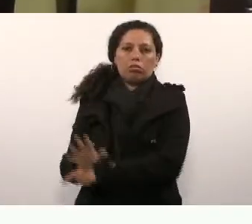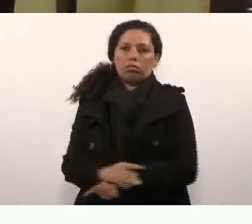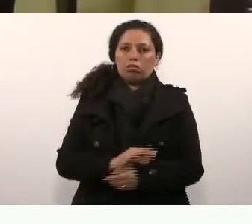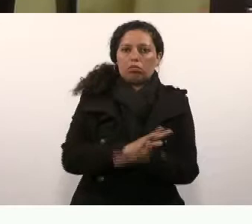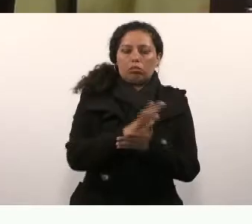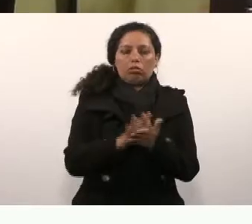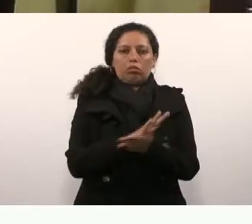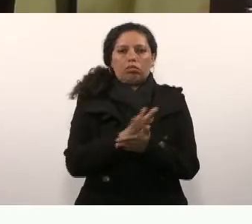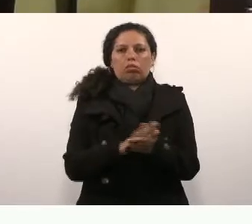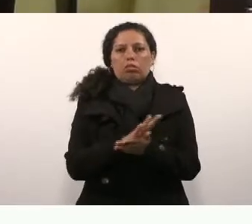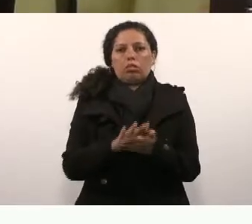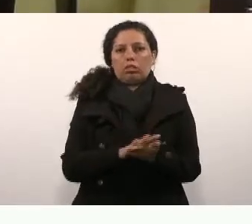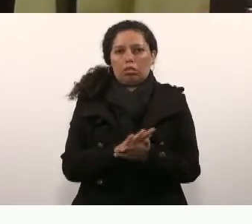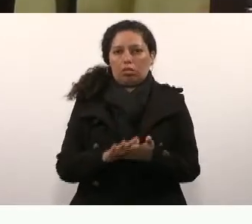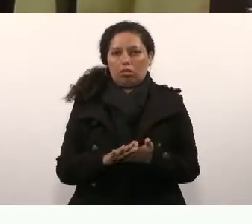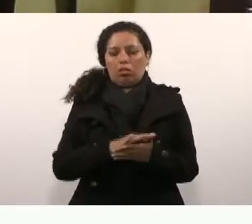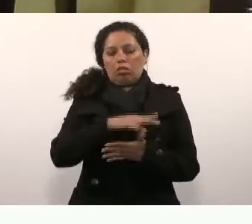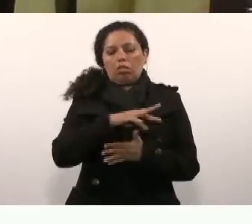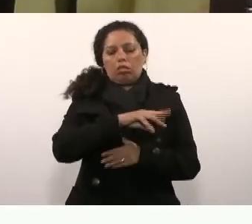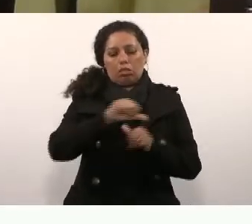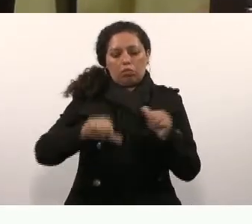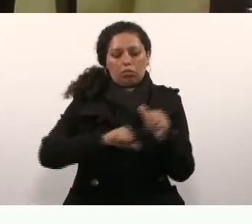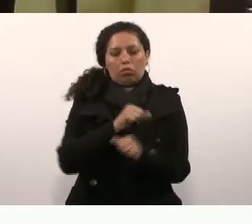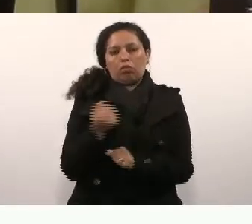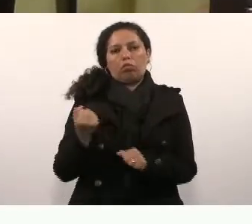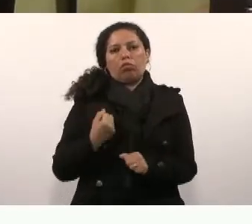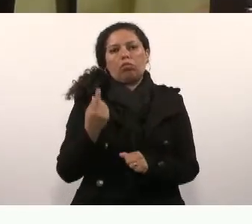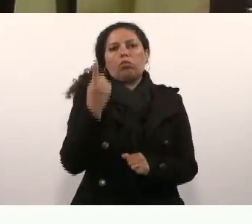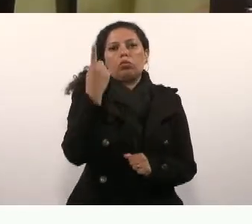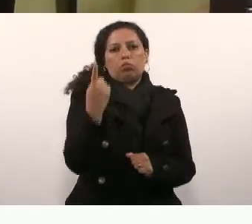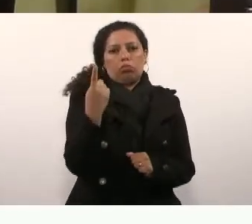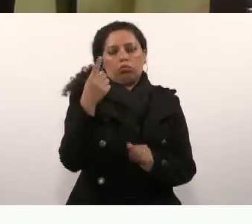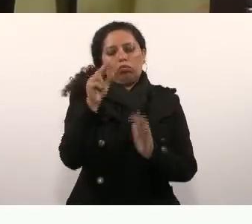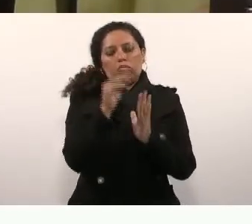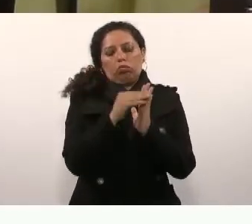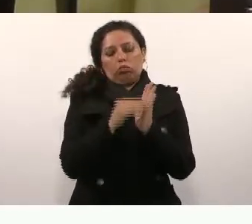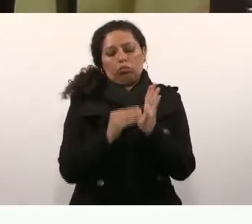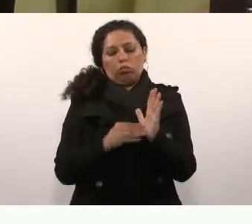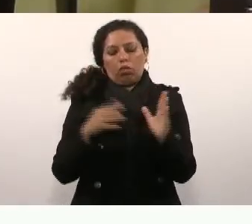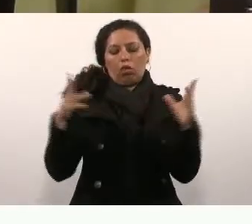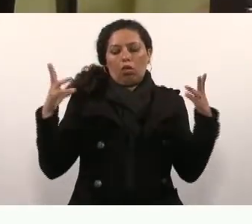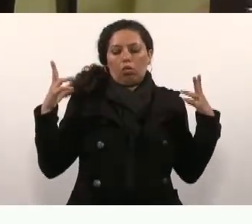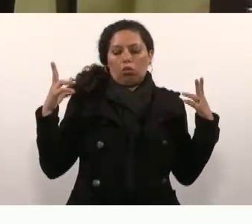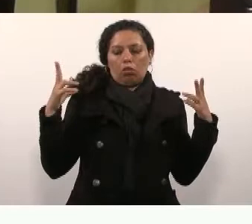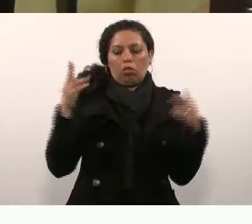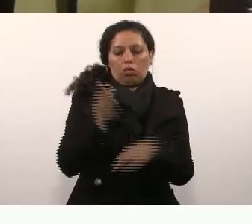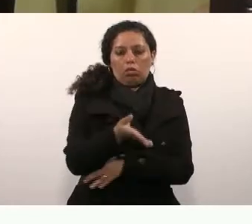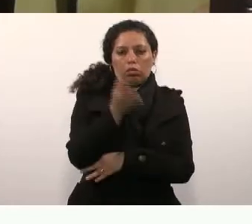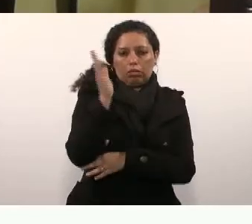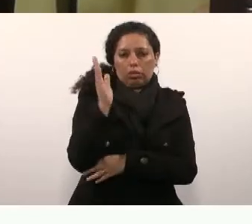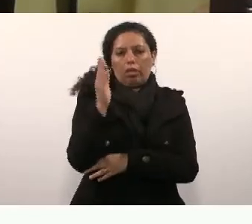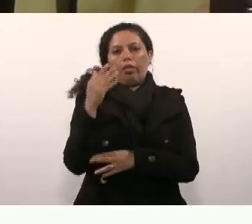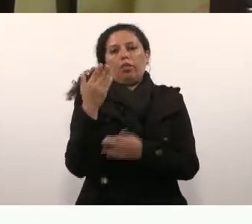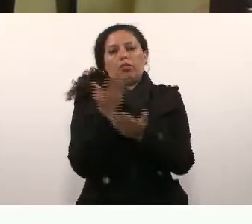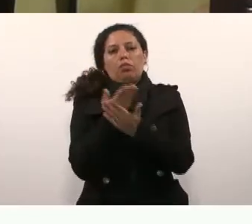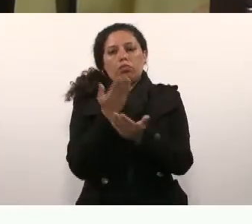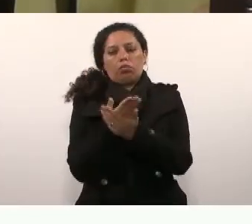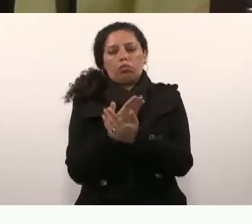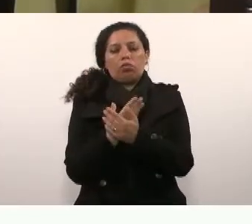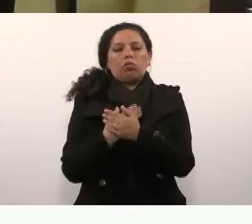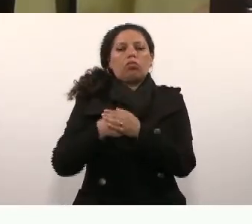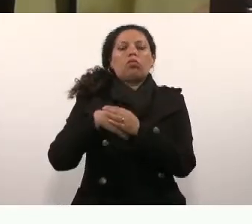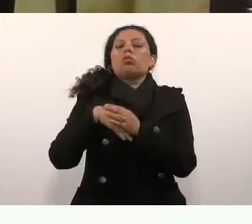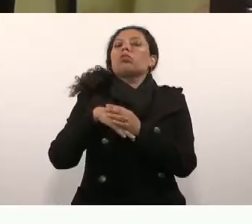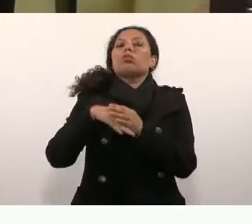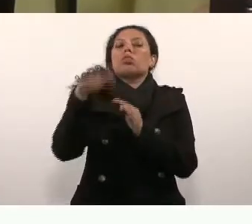coloca na modificativa número 1 a lista de hotéis, pousadas, albergues, creches, escolas, cursos, instituições